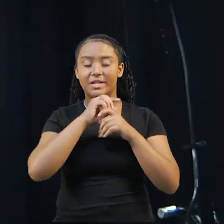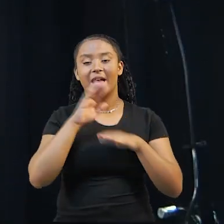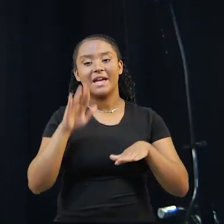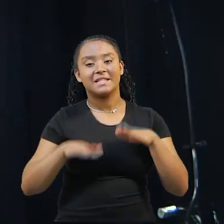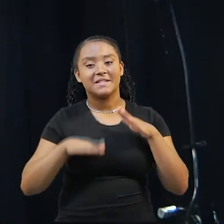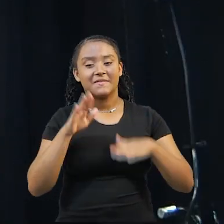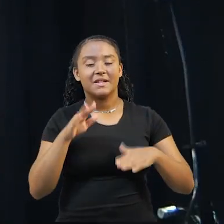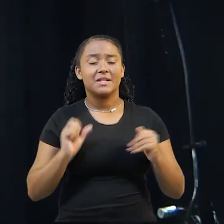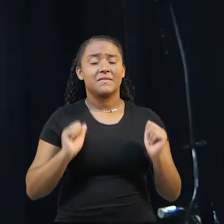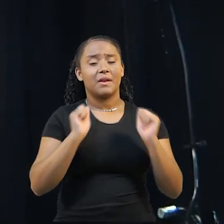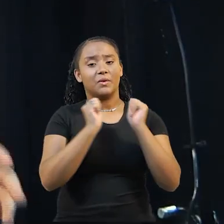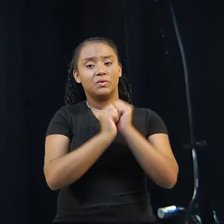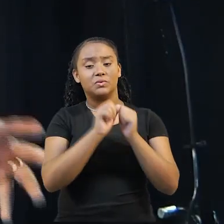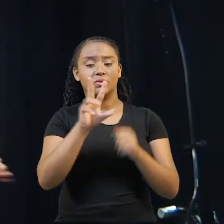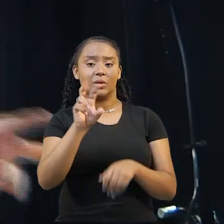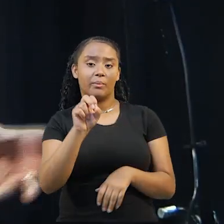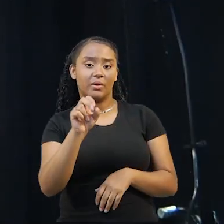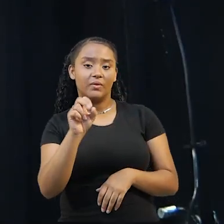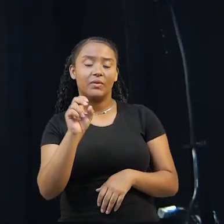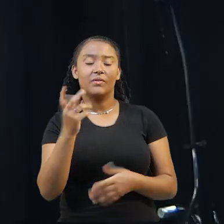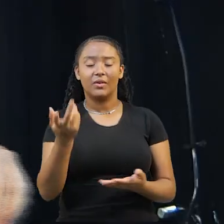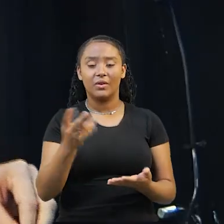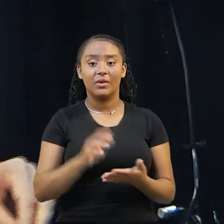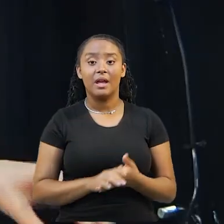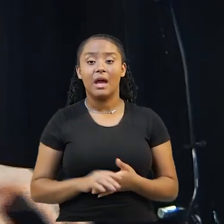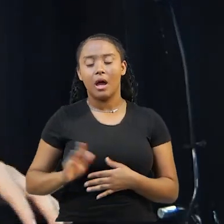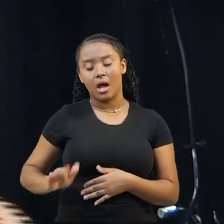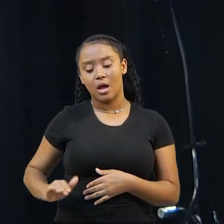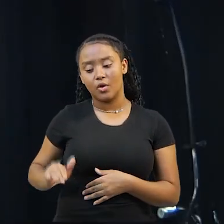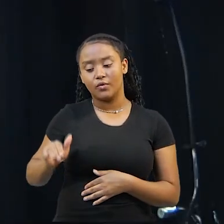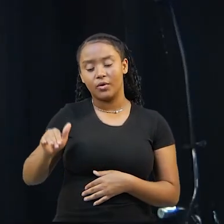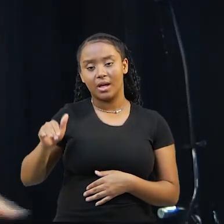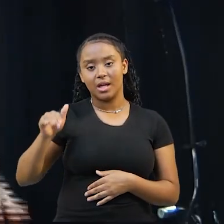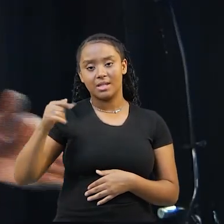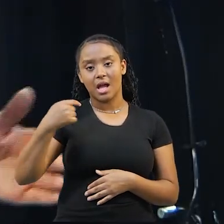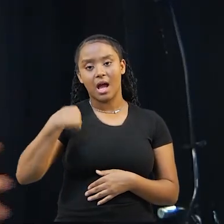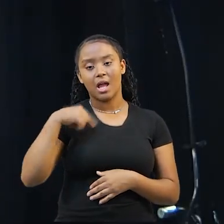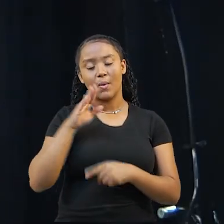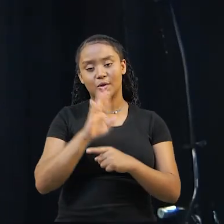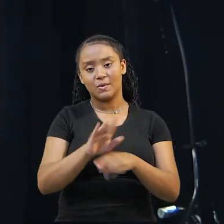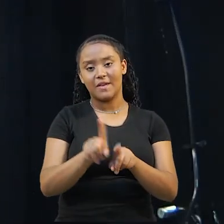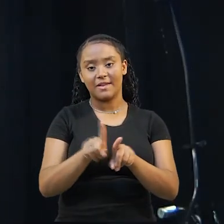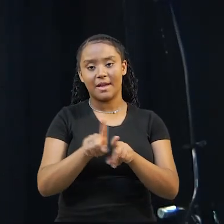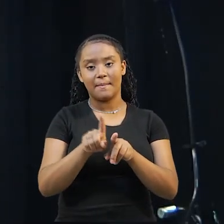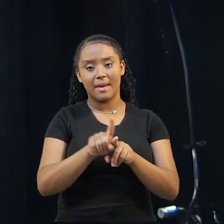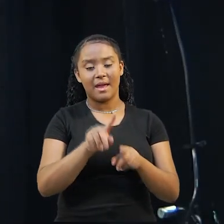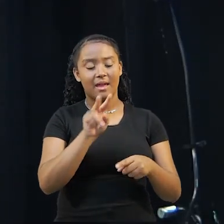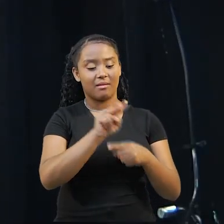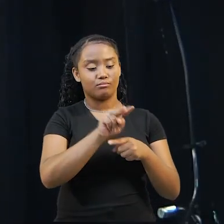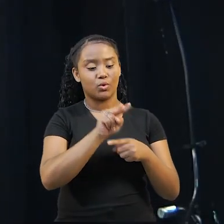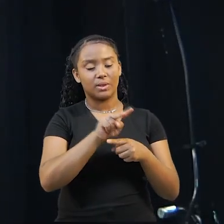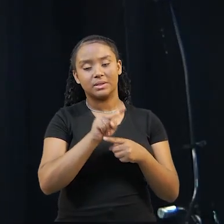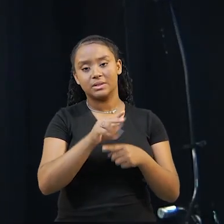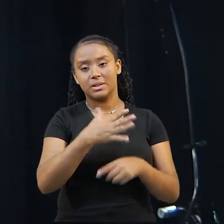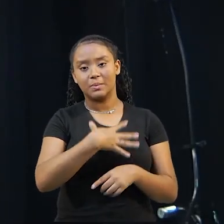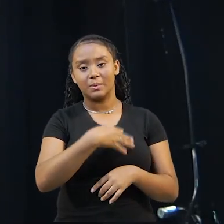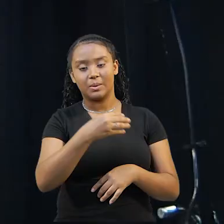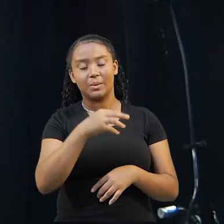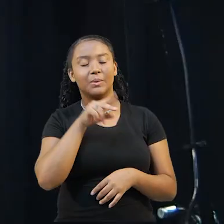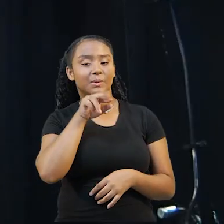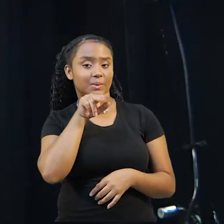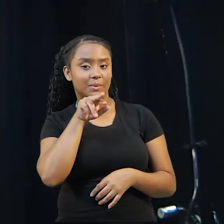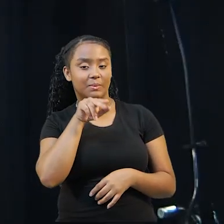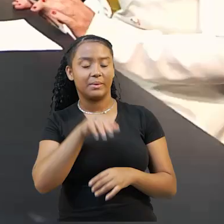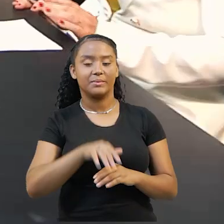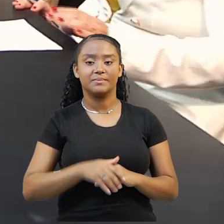minha avó, fomos crescendo também, e aí eu ajudava a olhar meus irmãos, conforme eu fui ficando mais velha, a gente ia ficando junto.